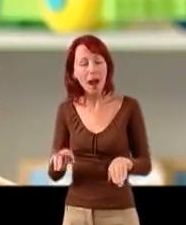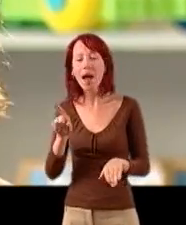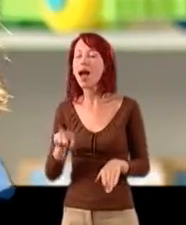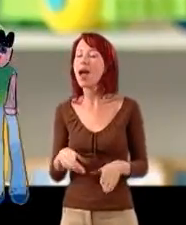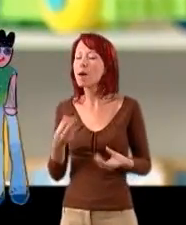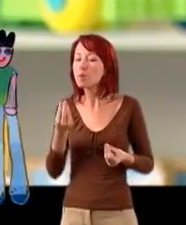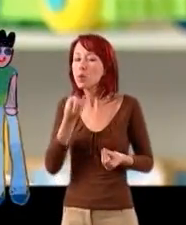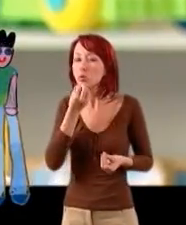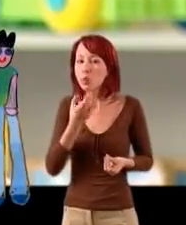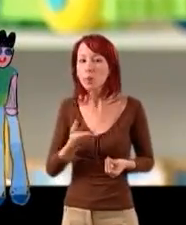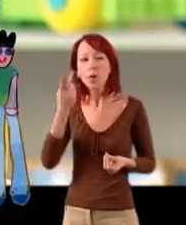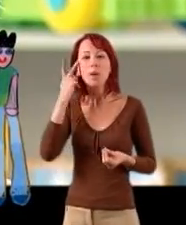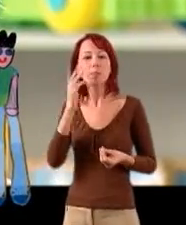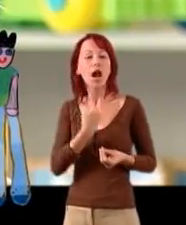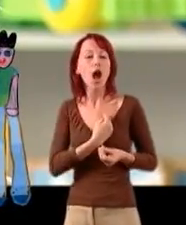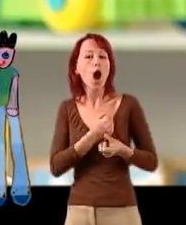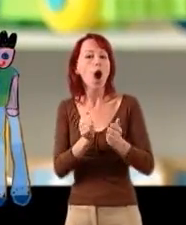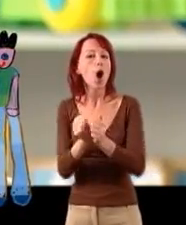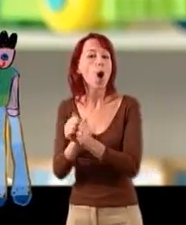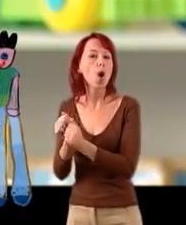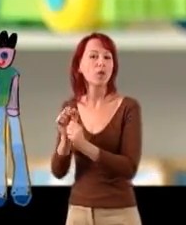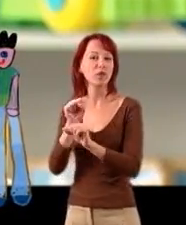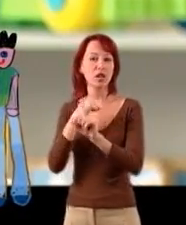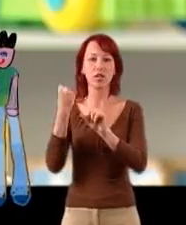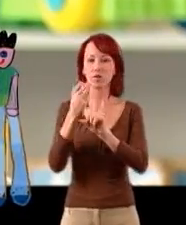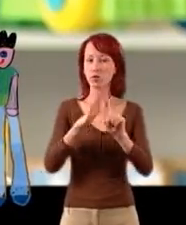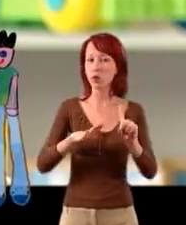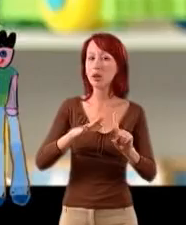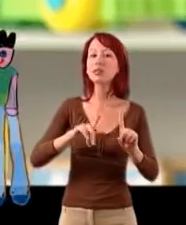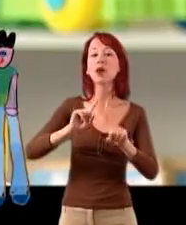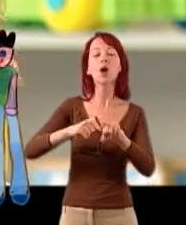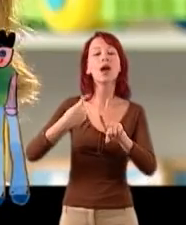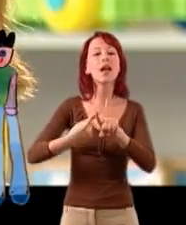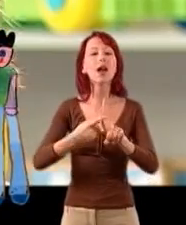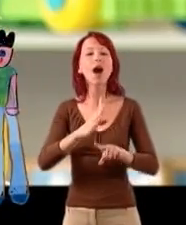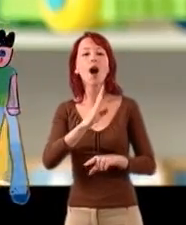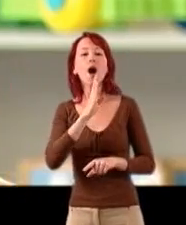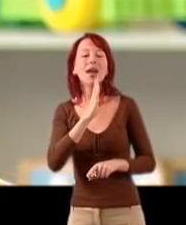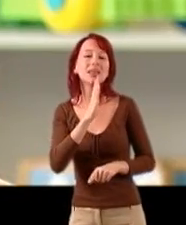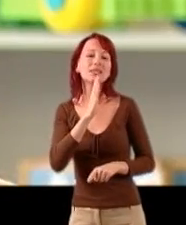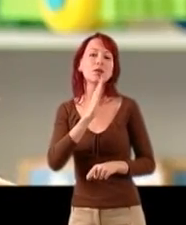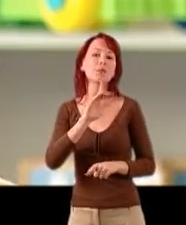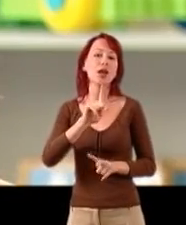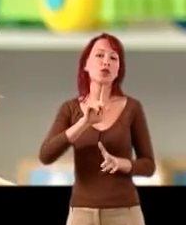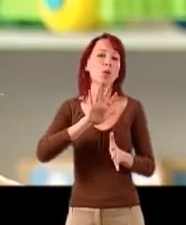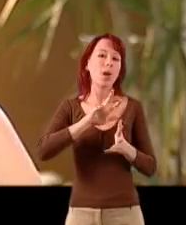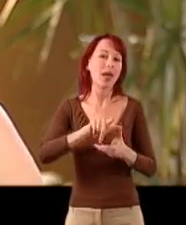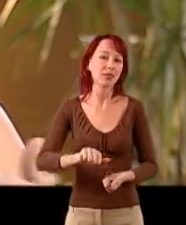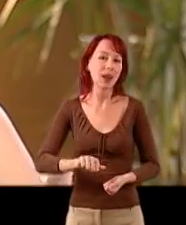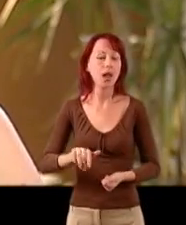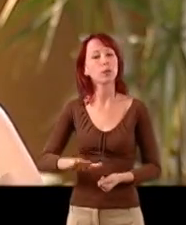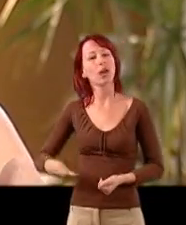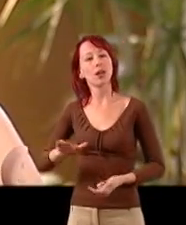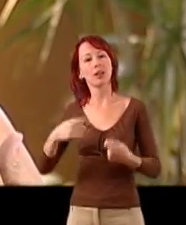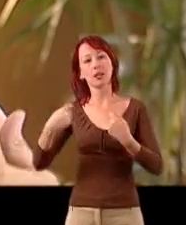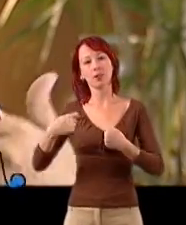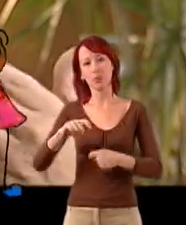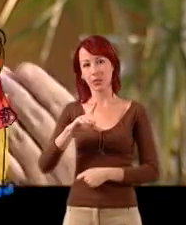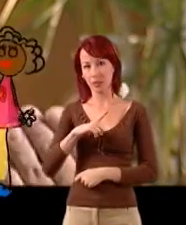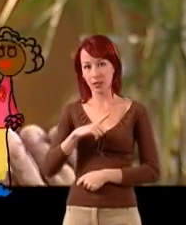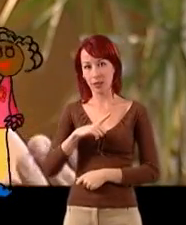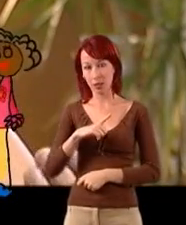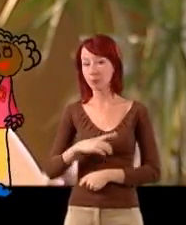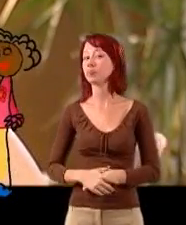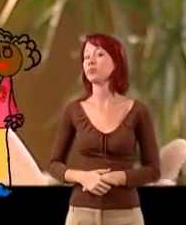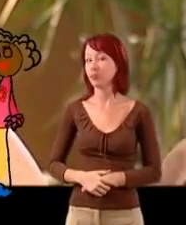convívio social, do conhecimento mesmo, né, de letrado, né, que ele precisa de ter. Nessa escola municipal,